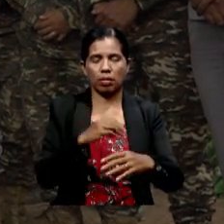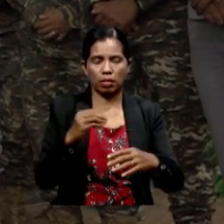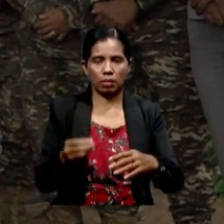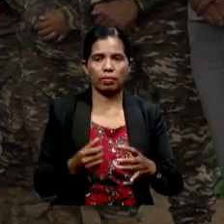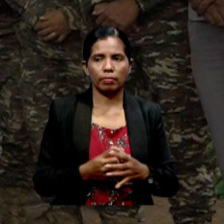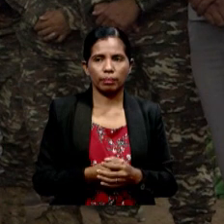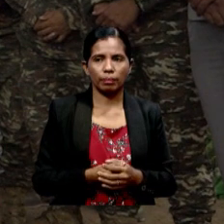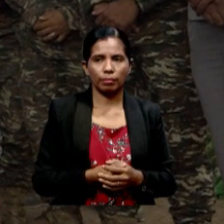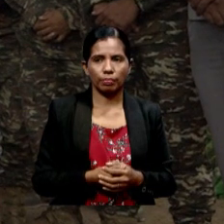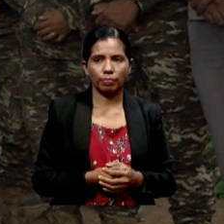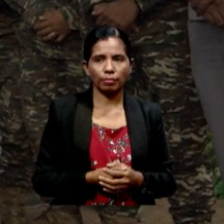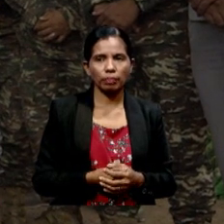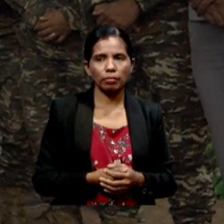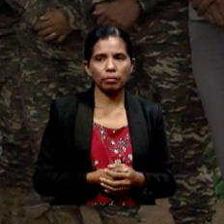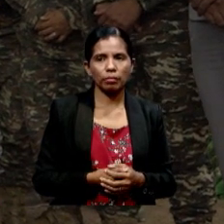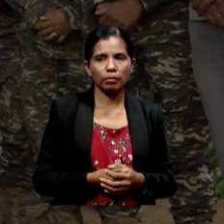recrutamento.